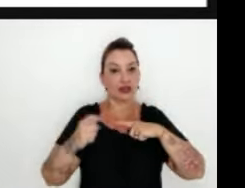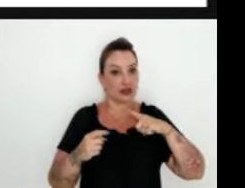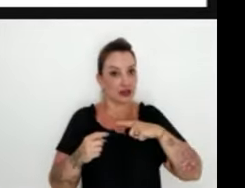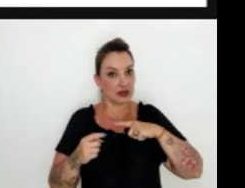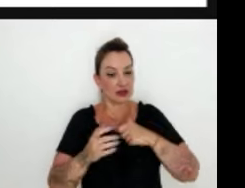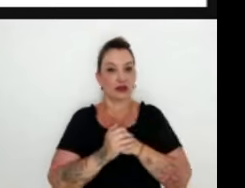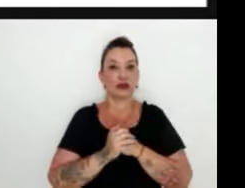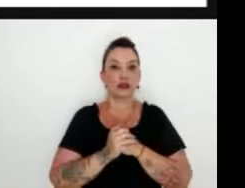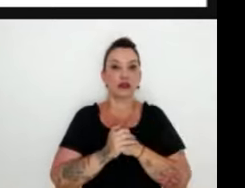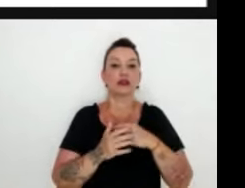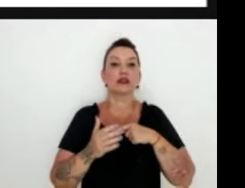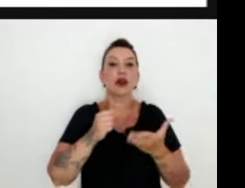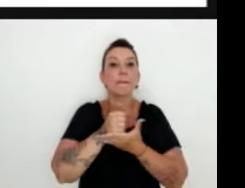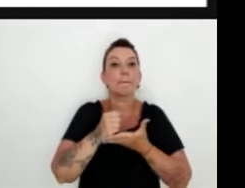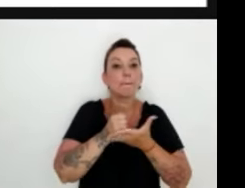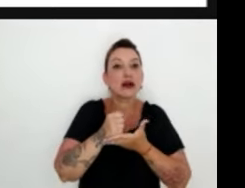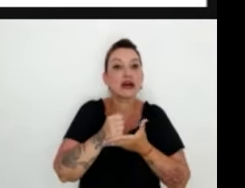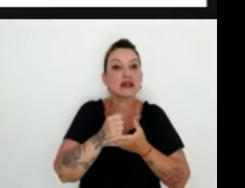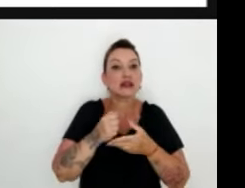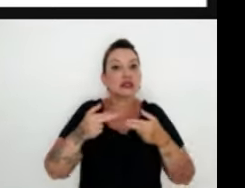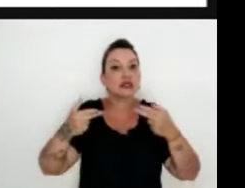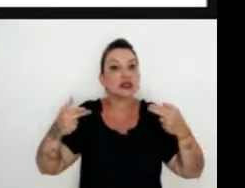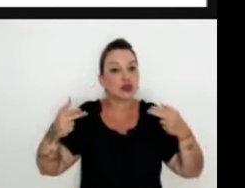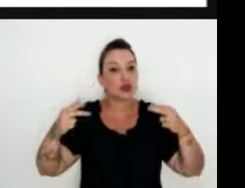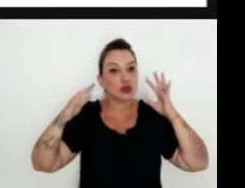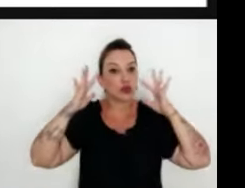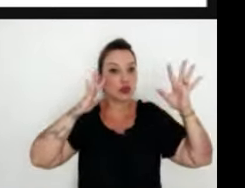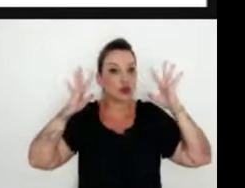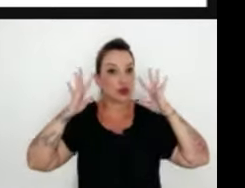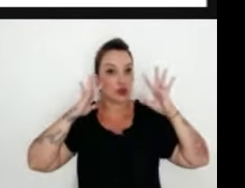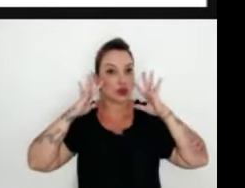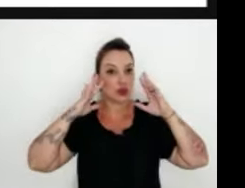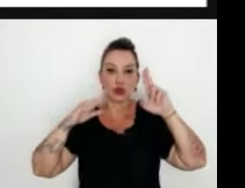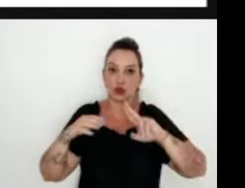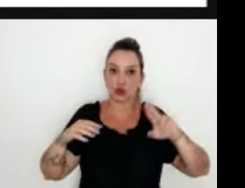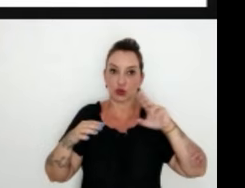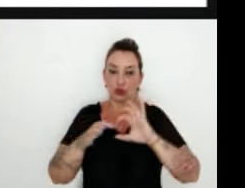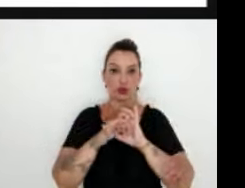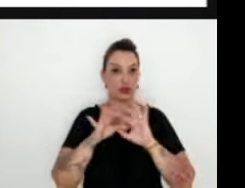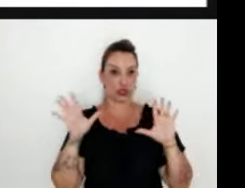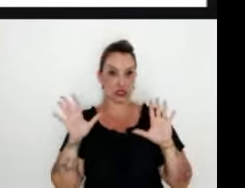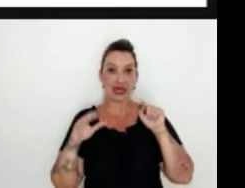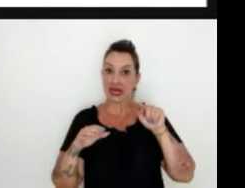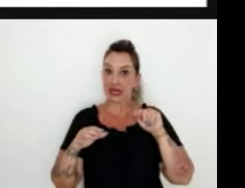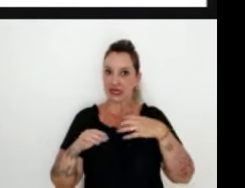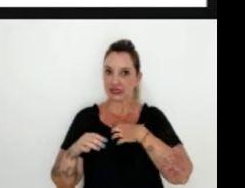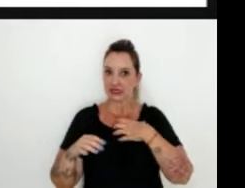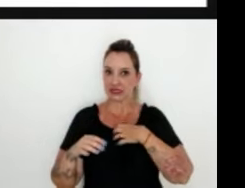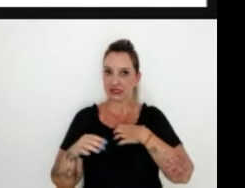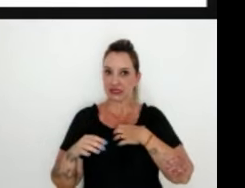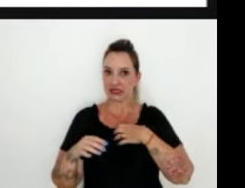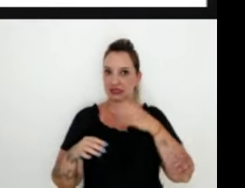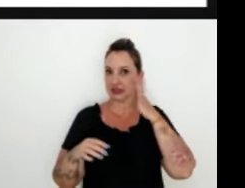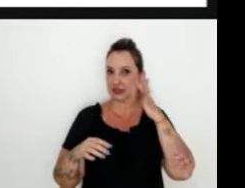a base de muitas das minhas reflexões e da minha abordagem conceitual. Essa abordagem relacional critica